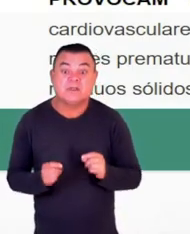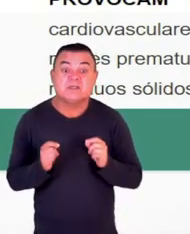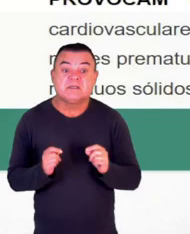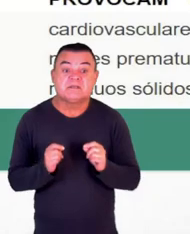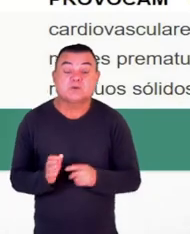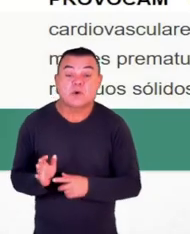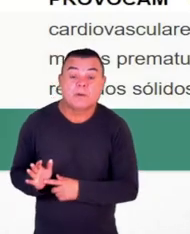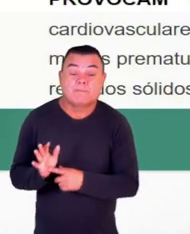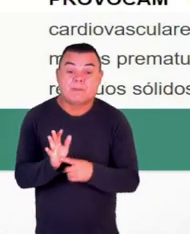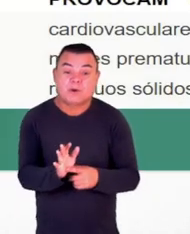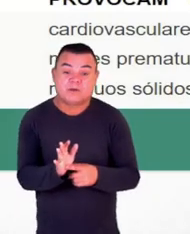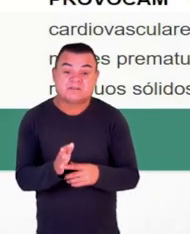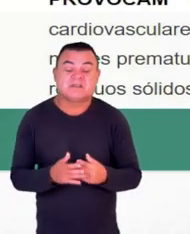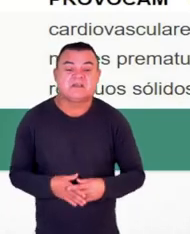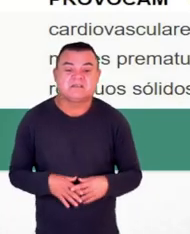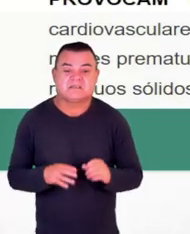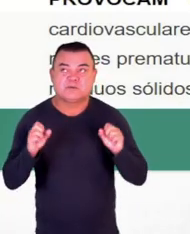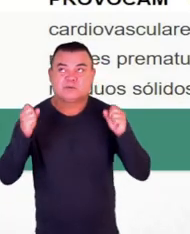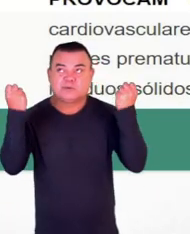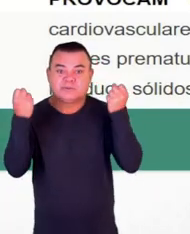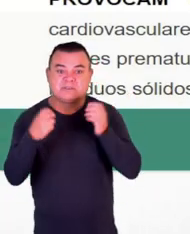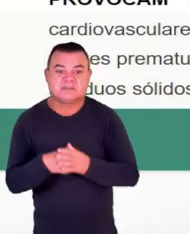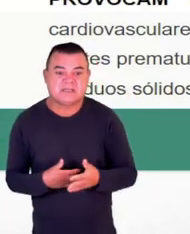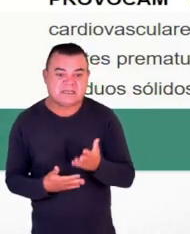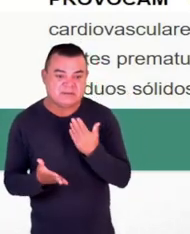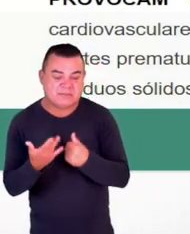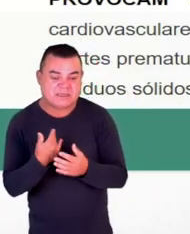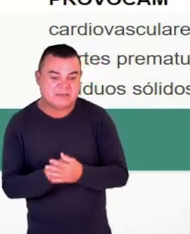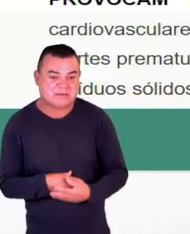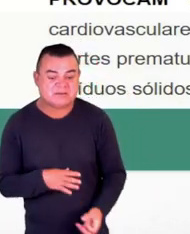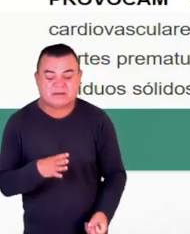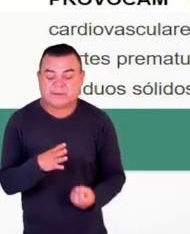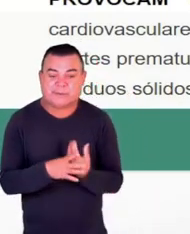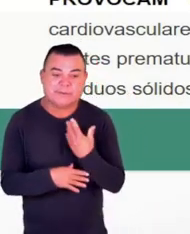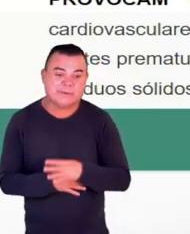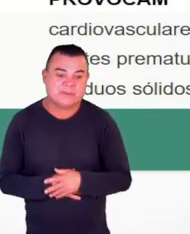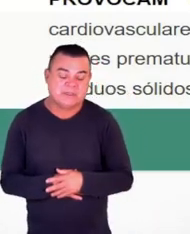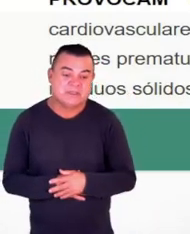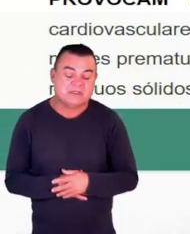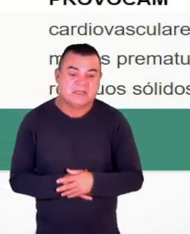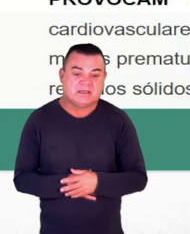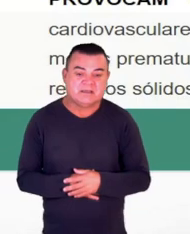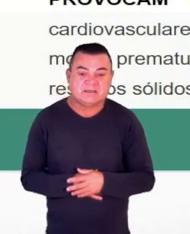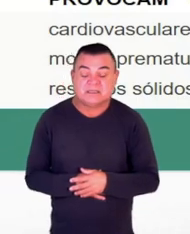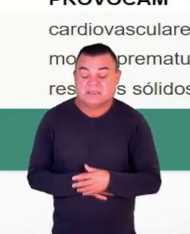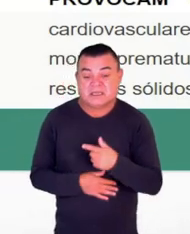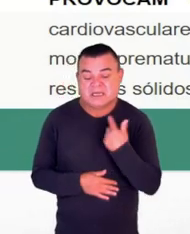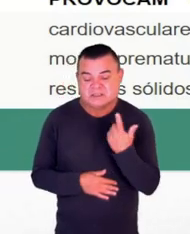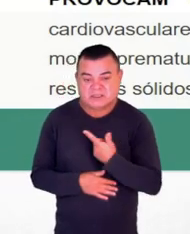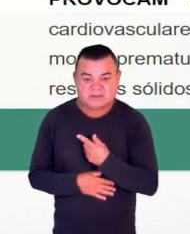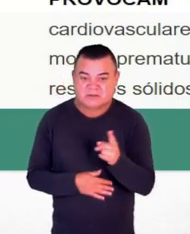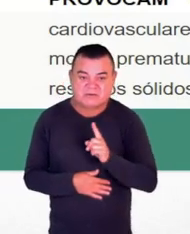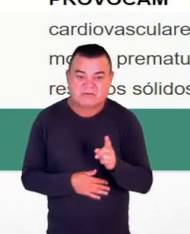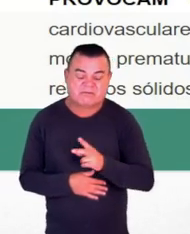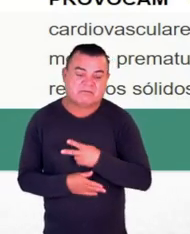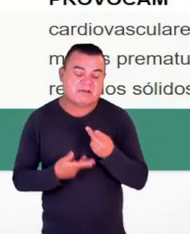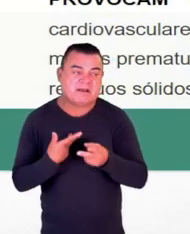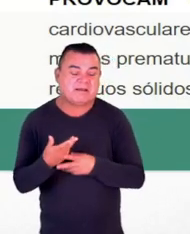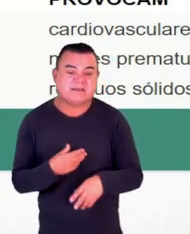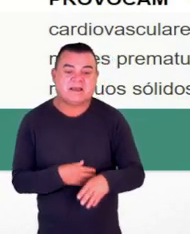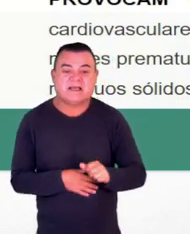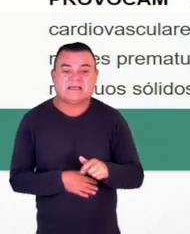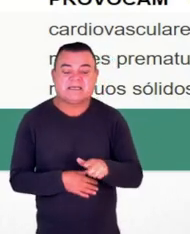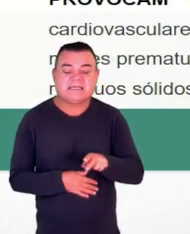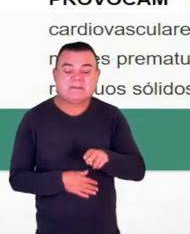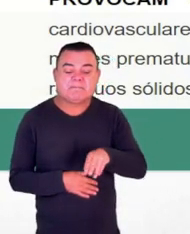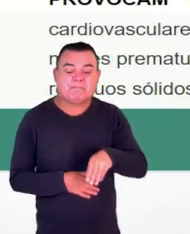eh essas coisas que a gente costuma nem a gente nem chama de alimento né que são feitos de pequenas frações sobretudo das principais